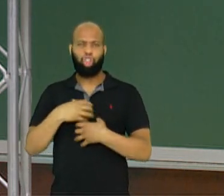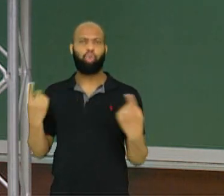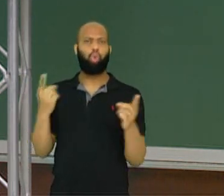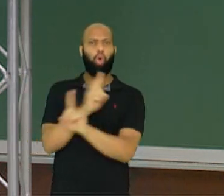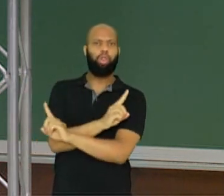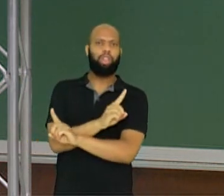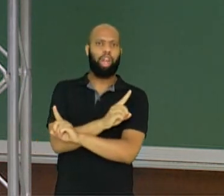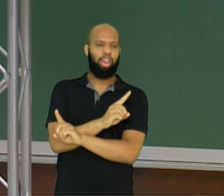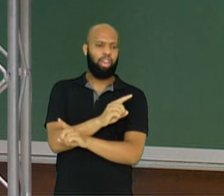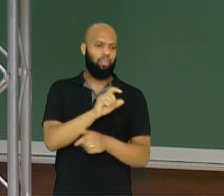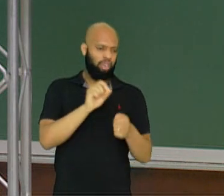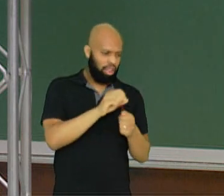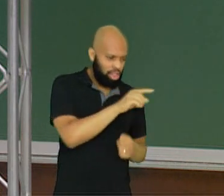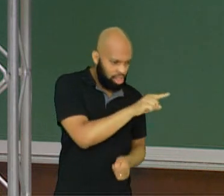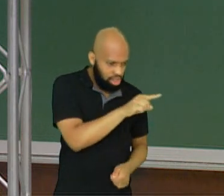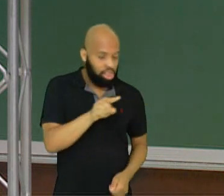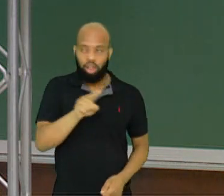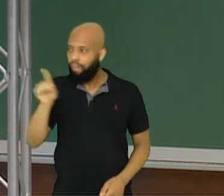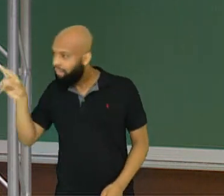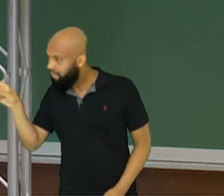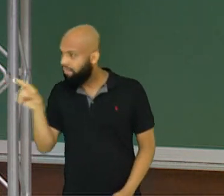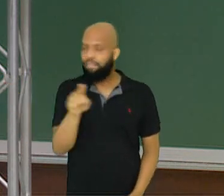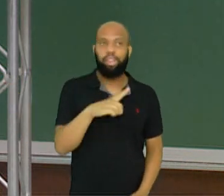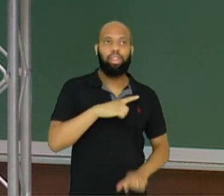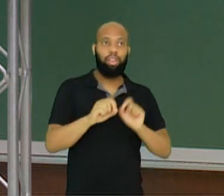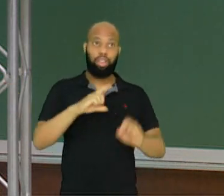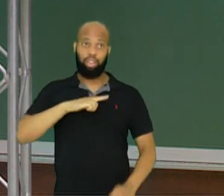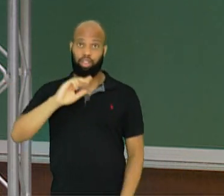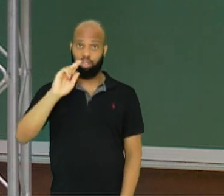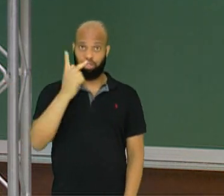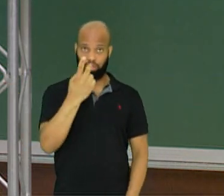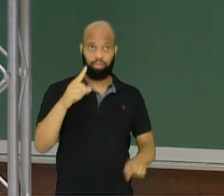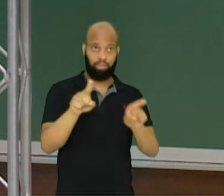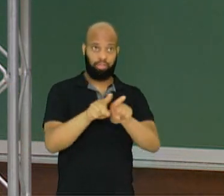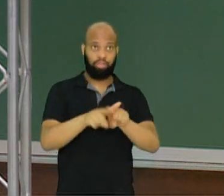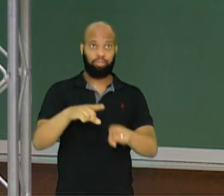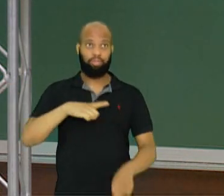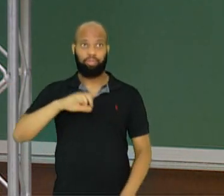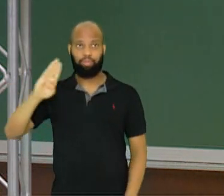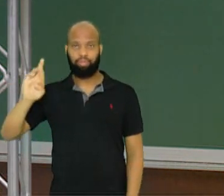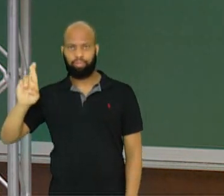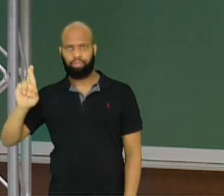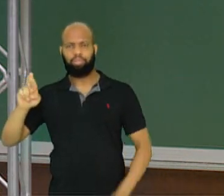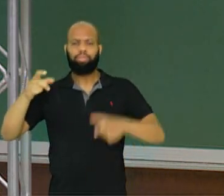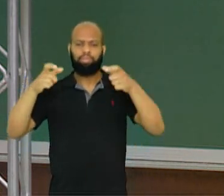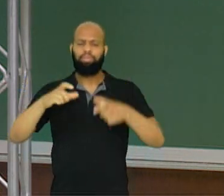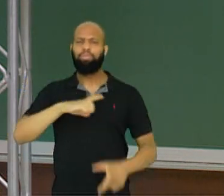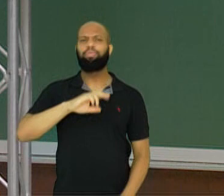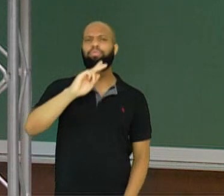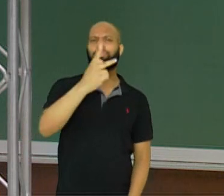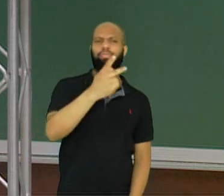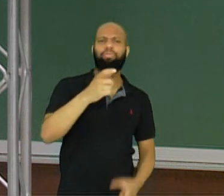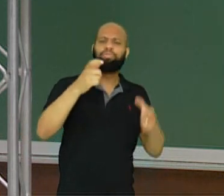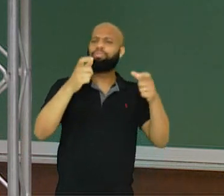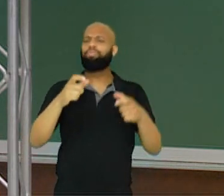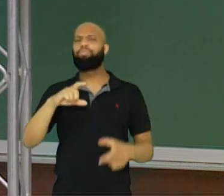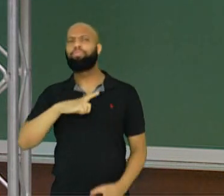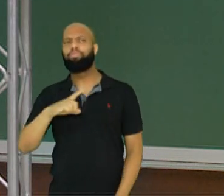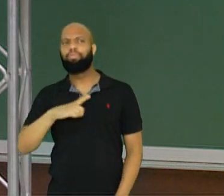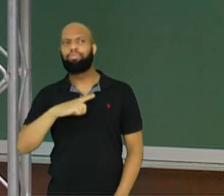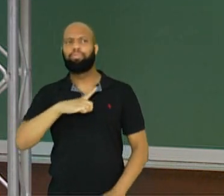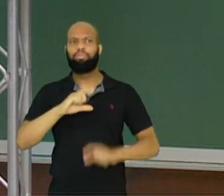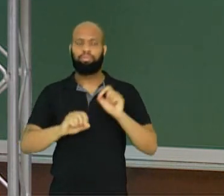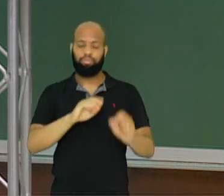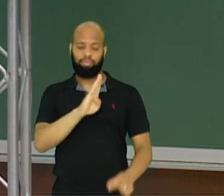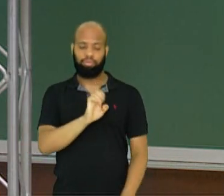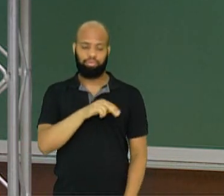você pensa assim, ó, eu tenho hidrogênio e bromo. De onde vieram esses hidrogênios? De onde veio essa parcela? O benzeno